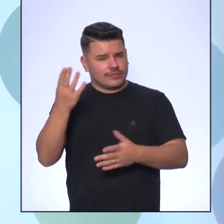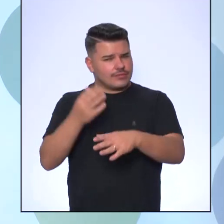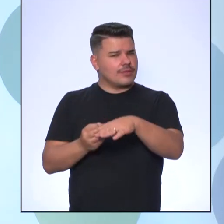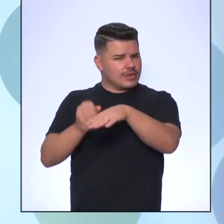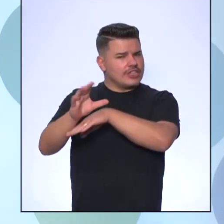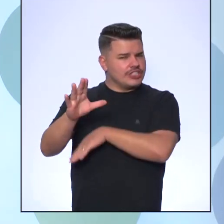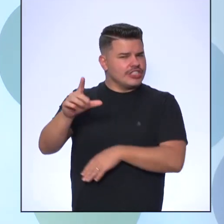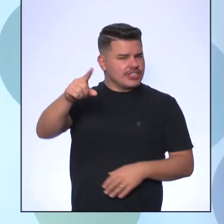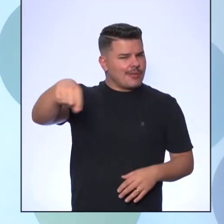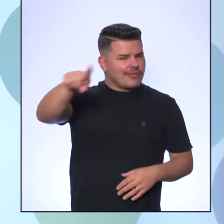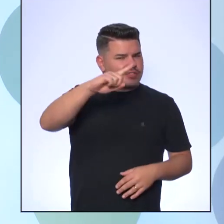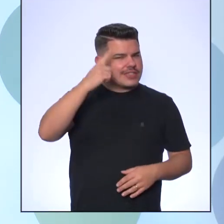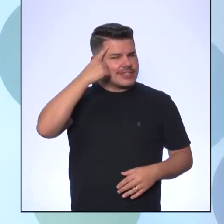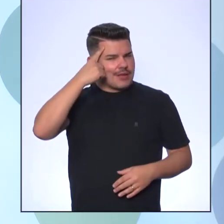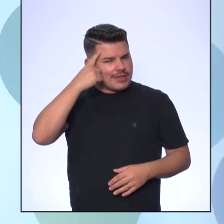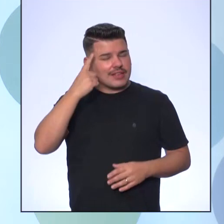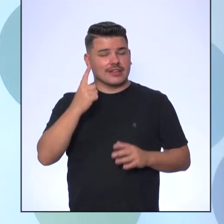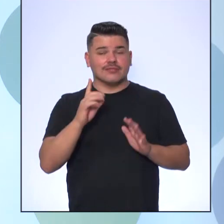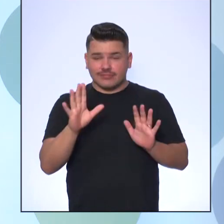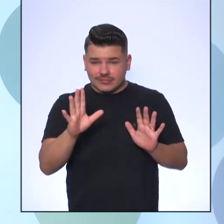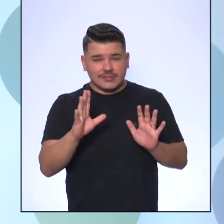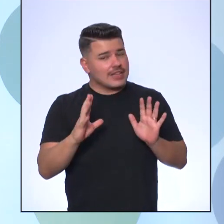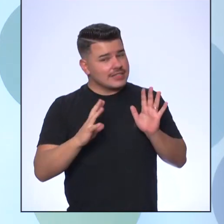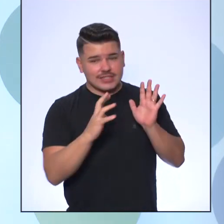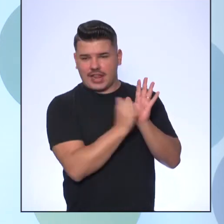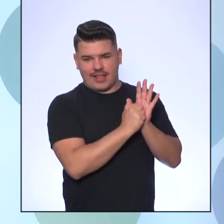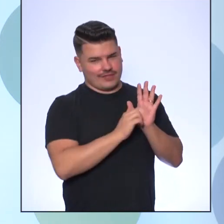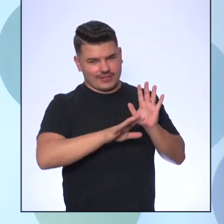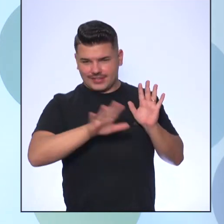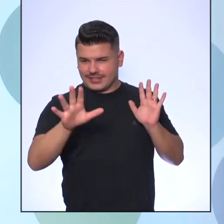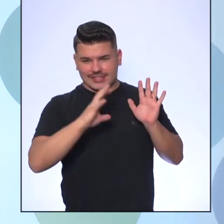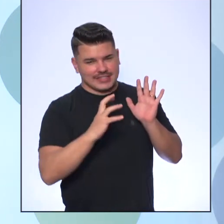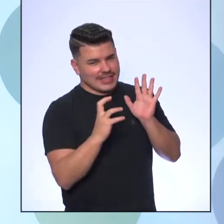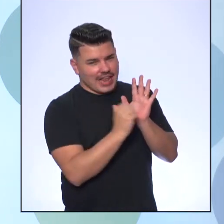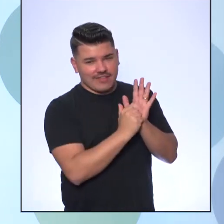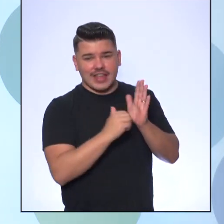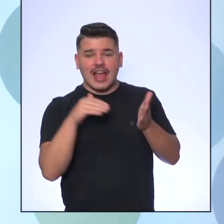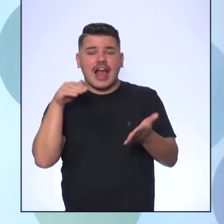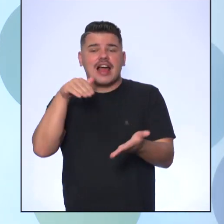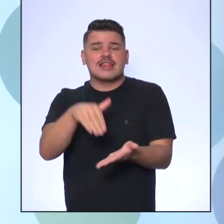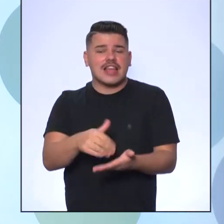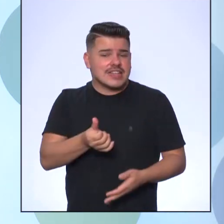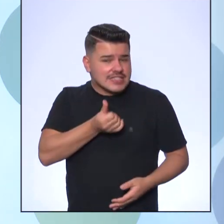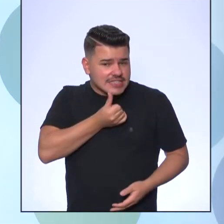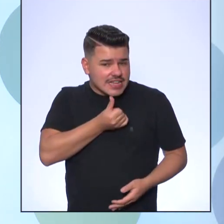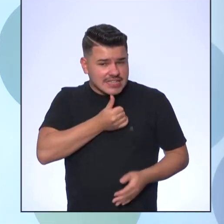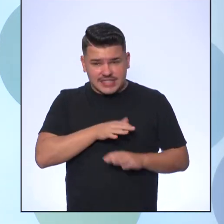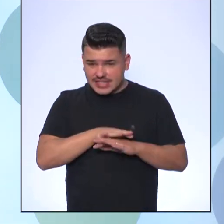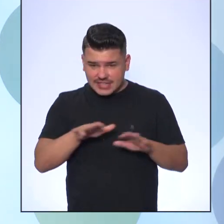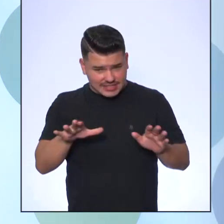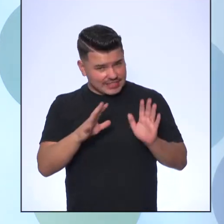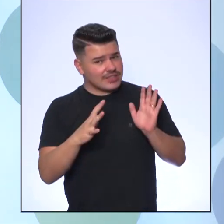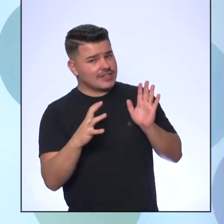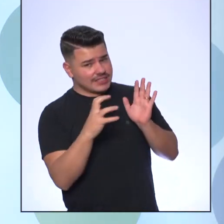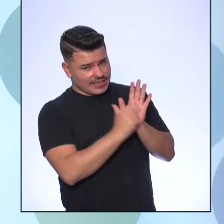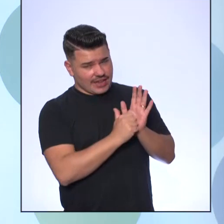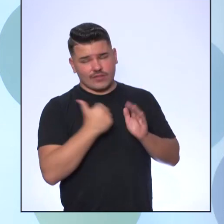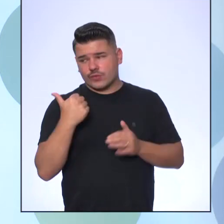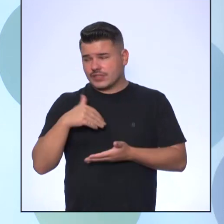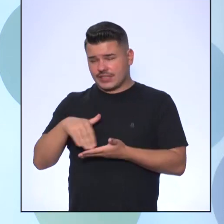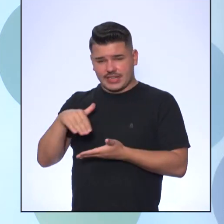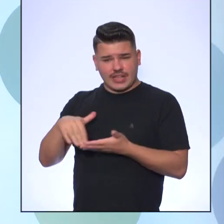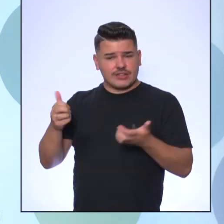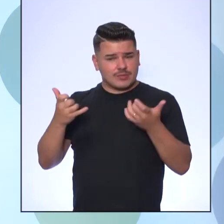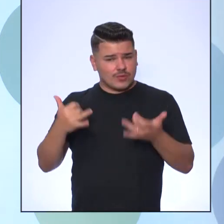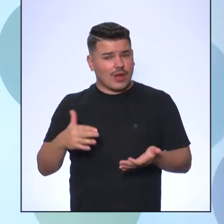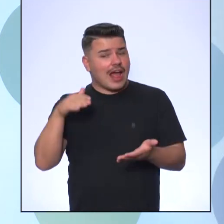para os alunos é: inscreva-se. Até porque as inscrições vão até sexta-feira, como destacou muito bem aqui o secretário agora há